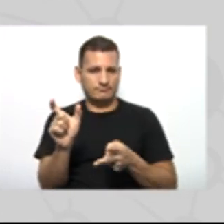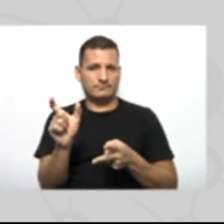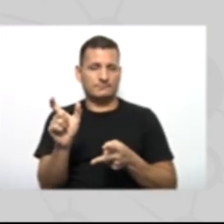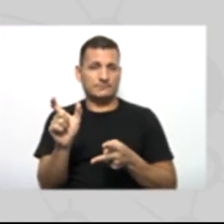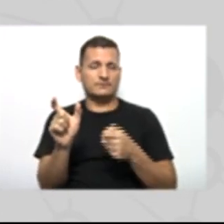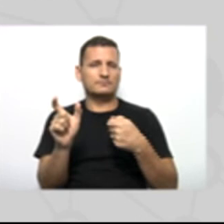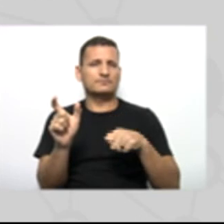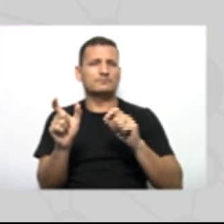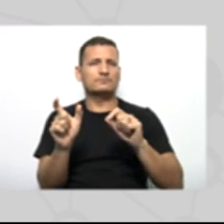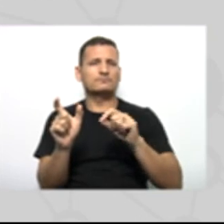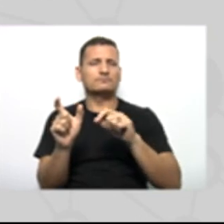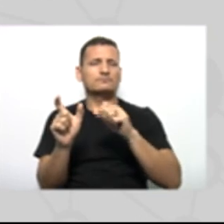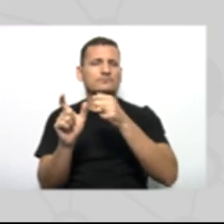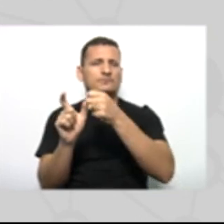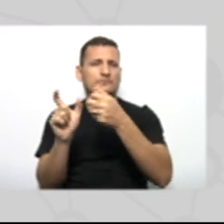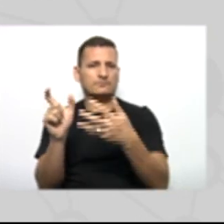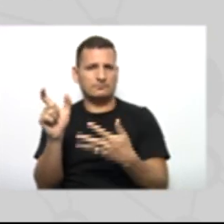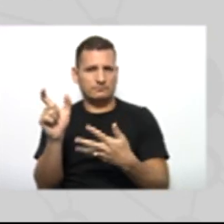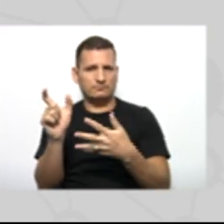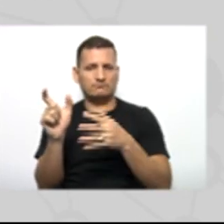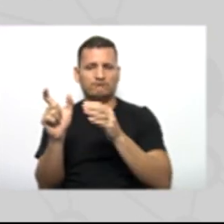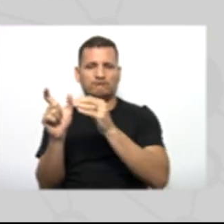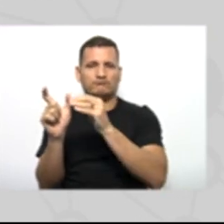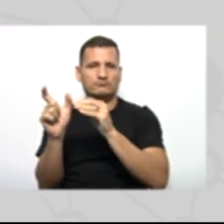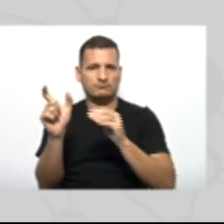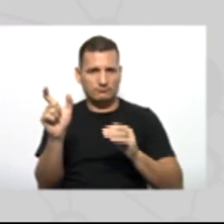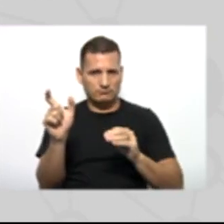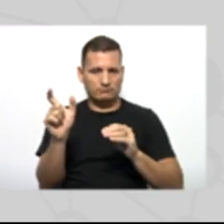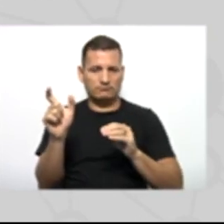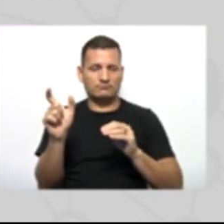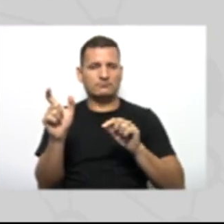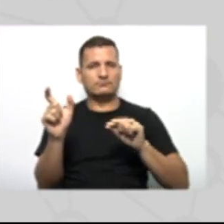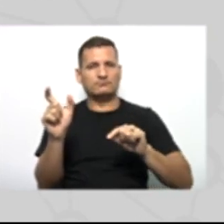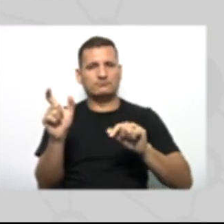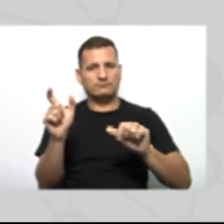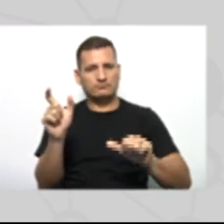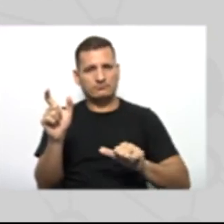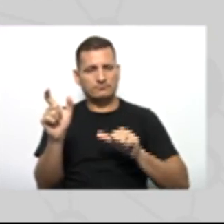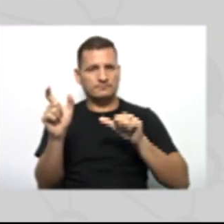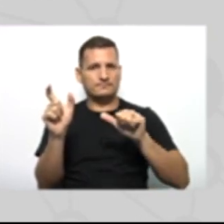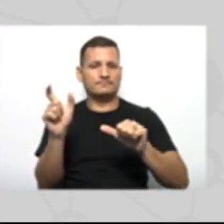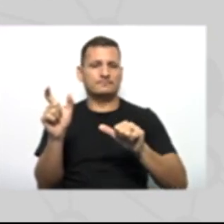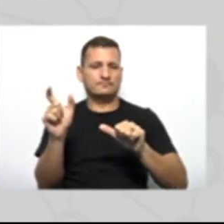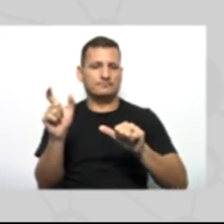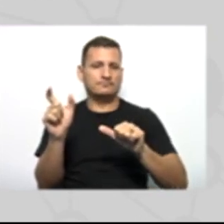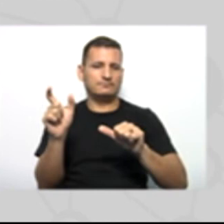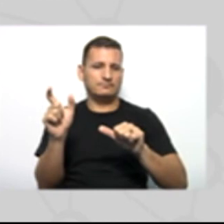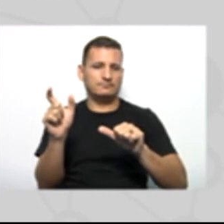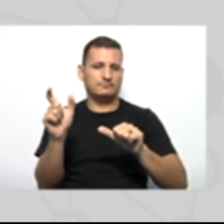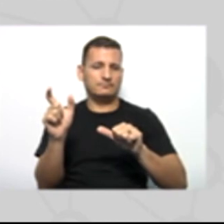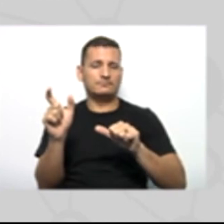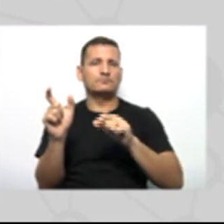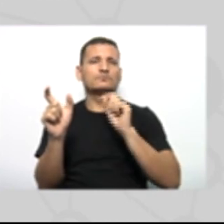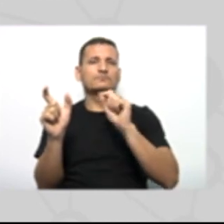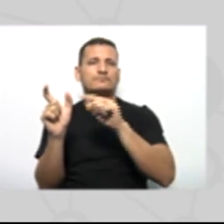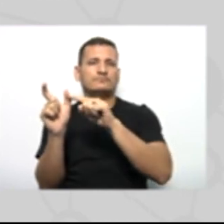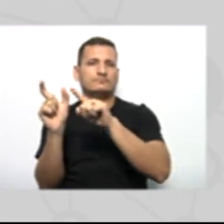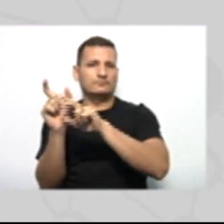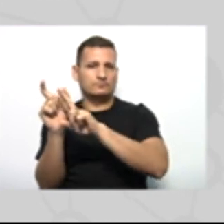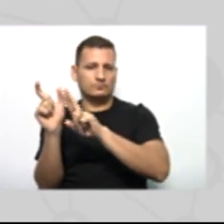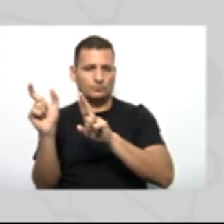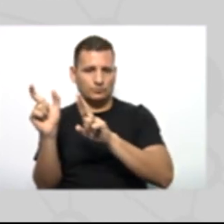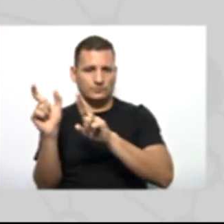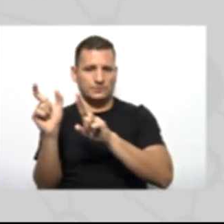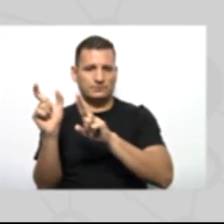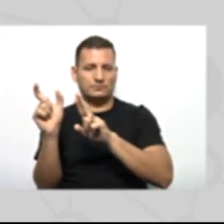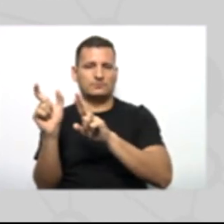herdar uma característica para poder modificá-la. Então, no nosso caso, nós herdamos aqui nome e tradição